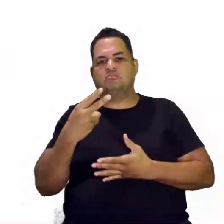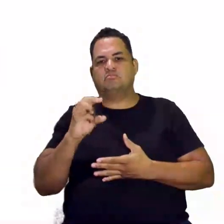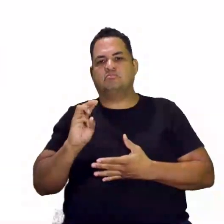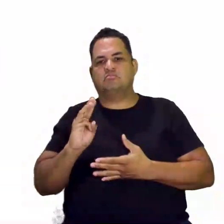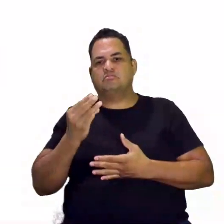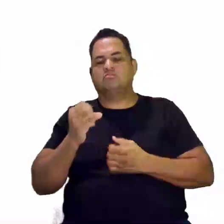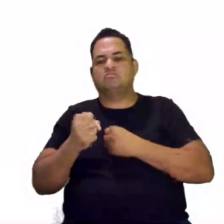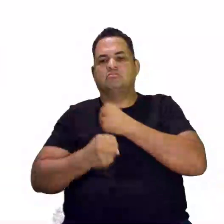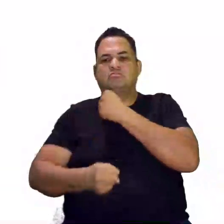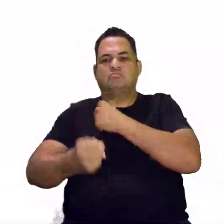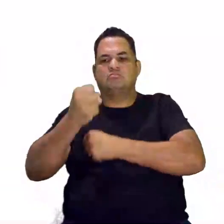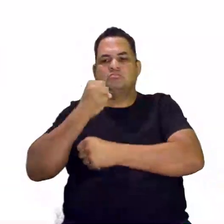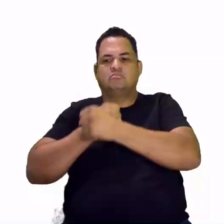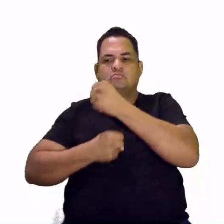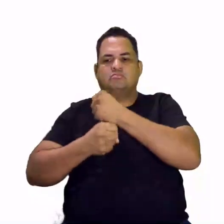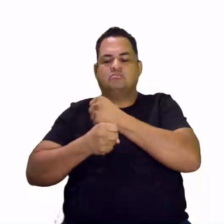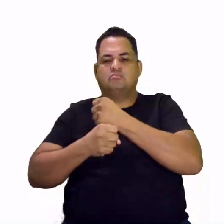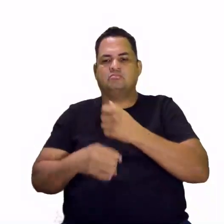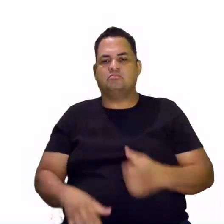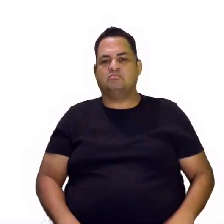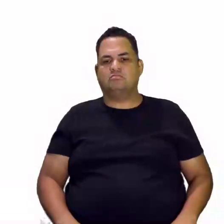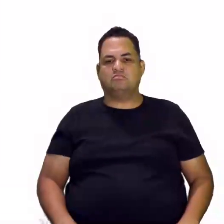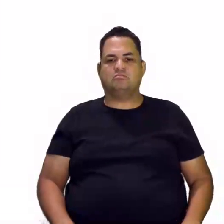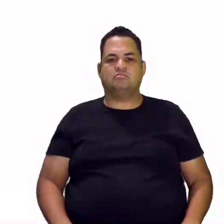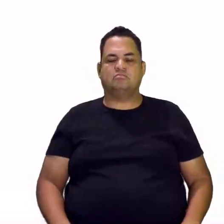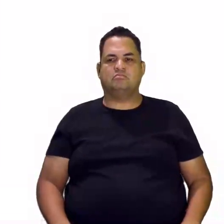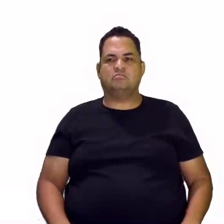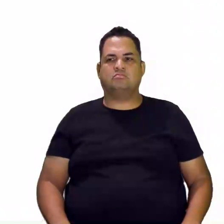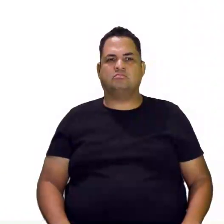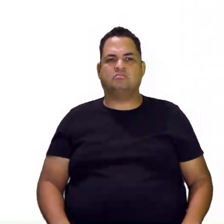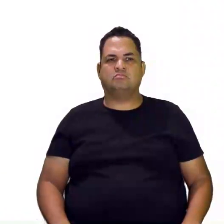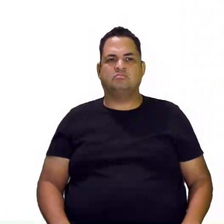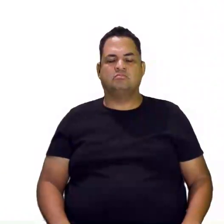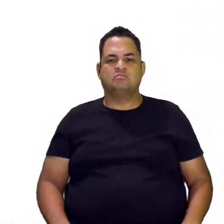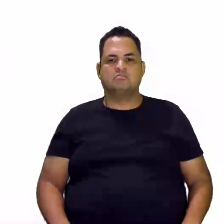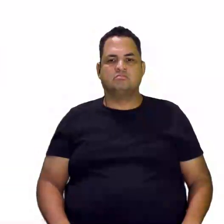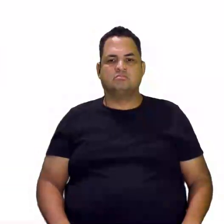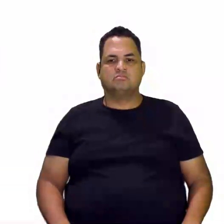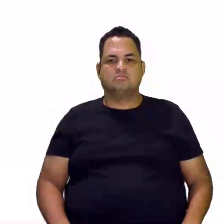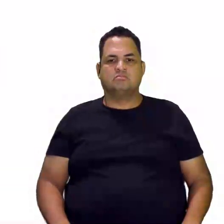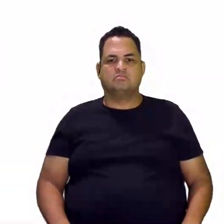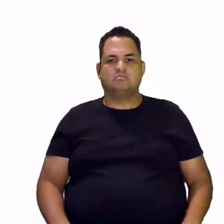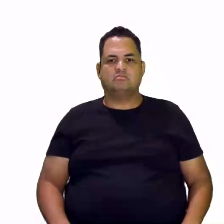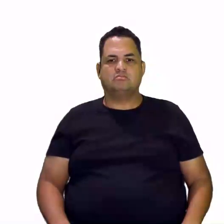de anos atrás. Tudo bem? Olha aqui para mim.